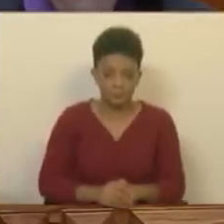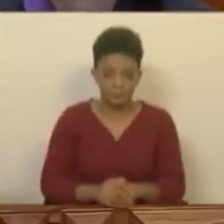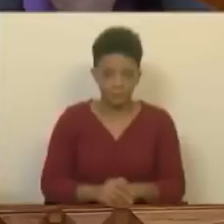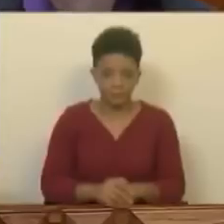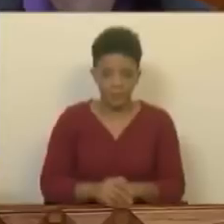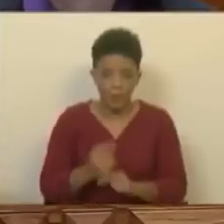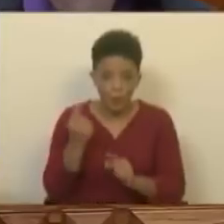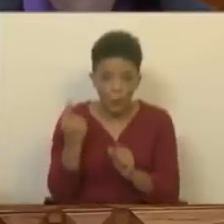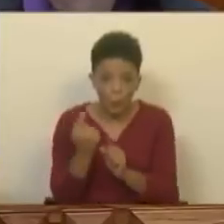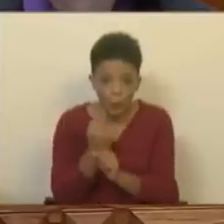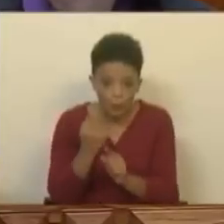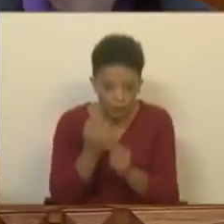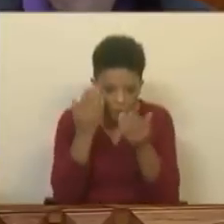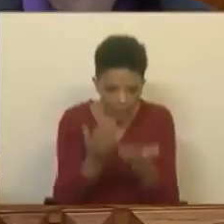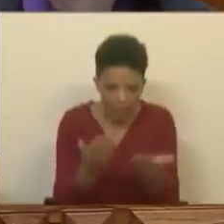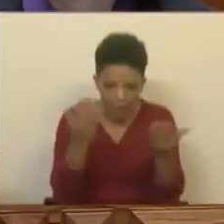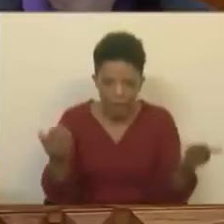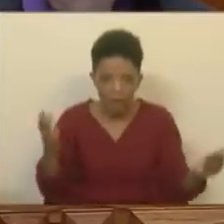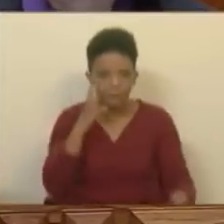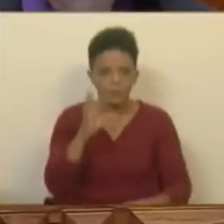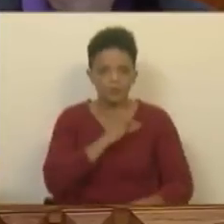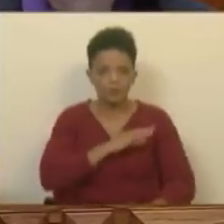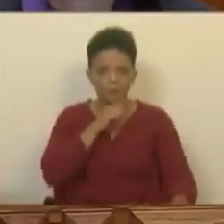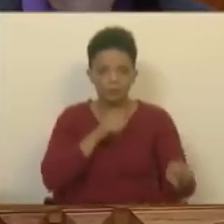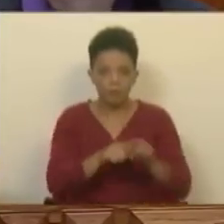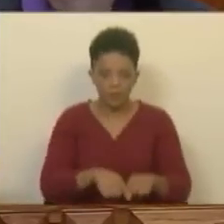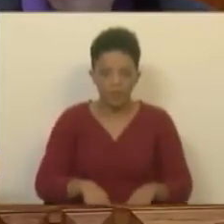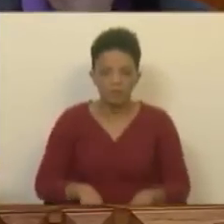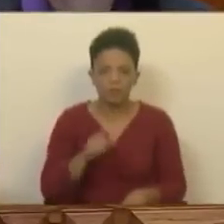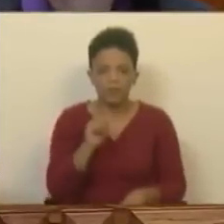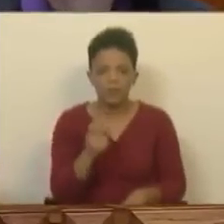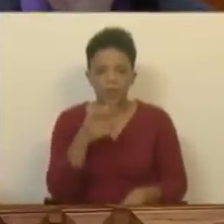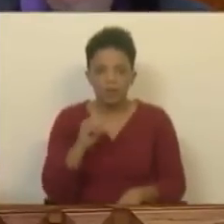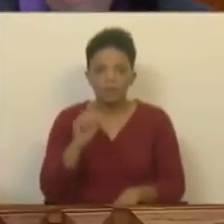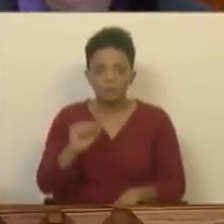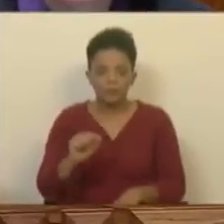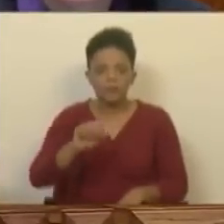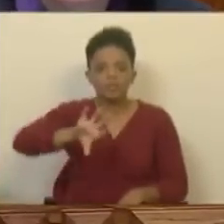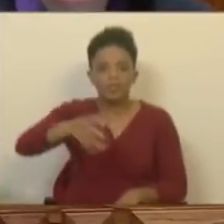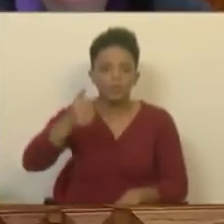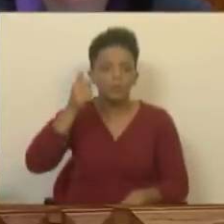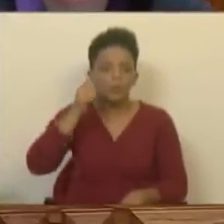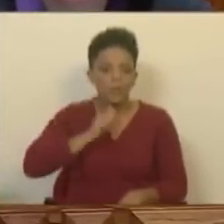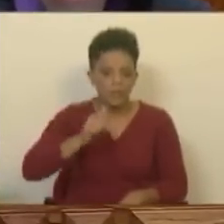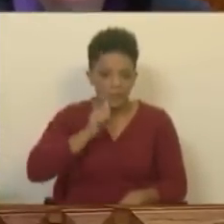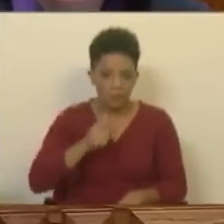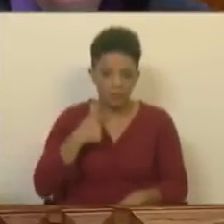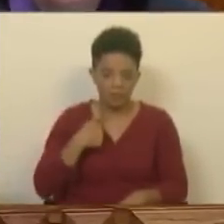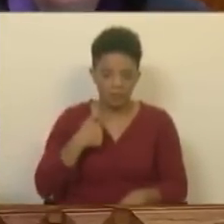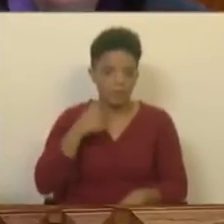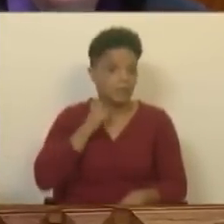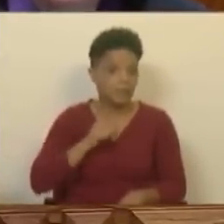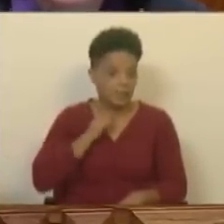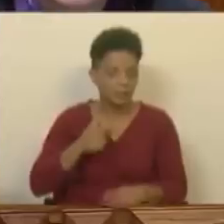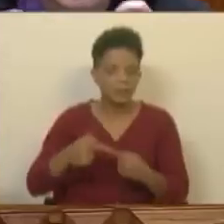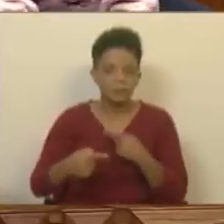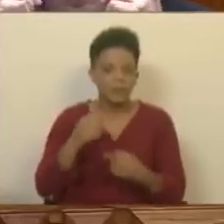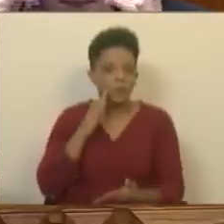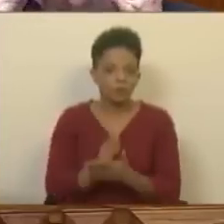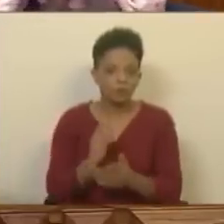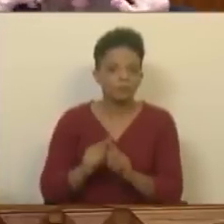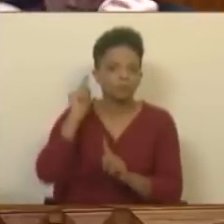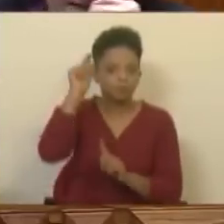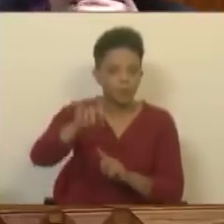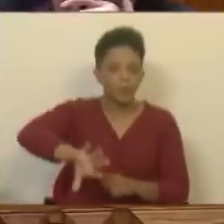traduz em coisas concretas senhor Deputado repreendido foi eleito pelo distrito de Leiria eu tive a semana passada no município de Leiria